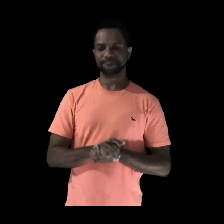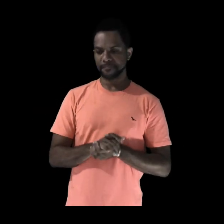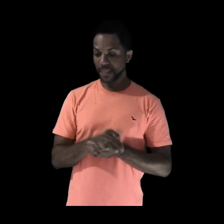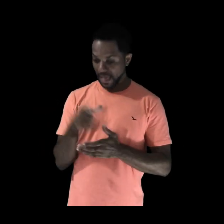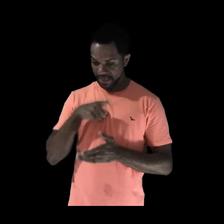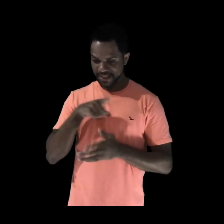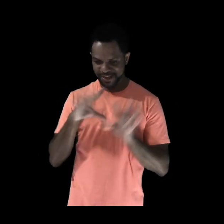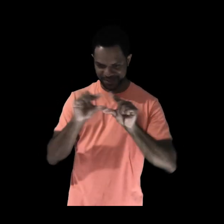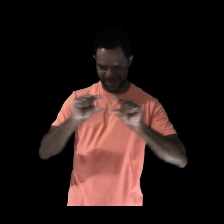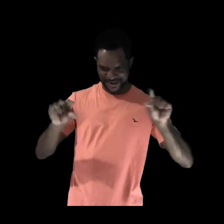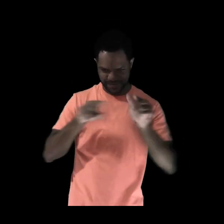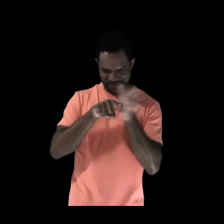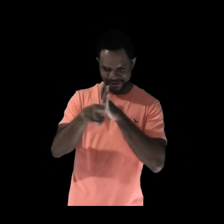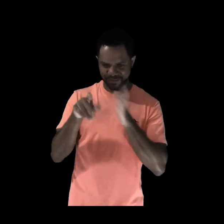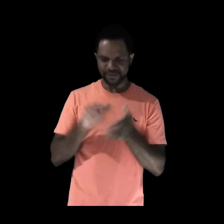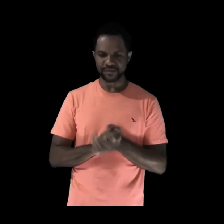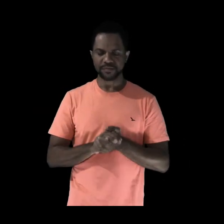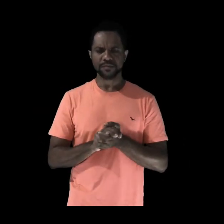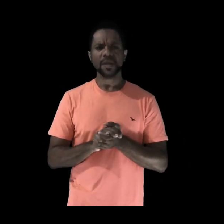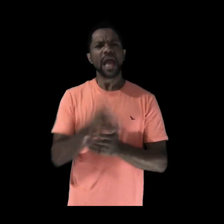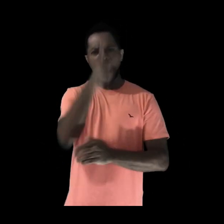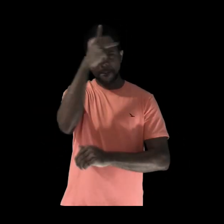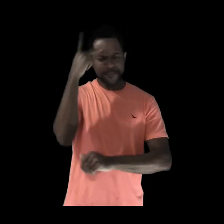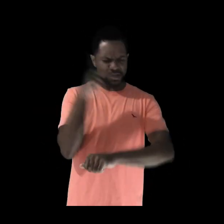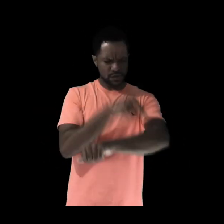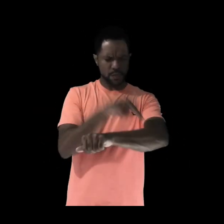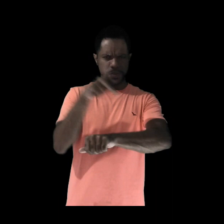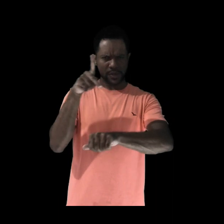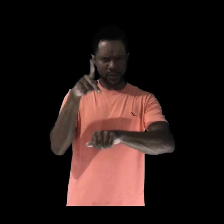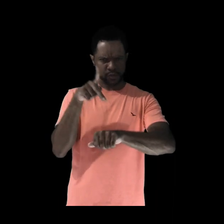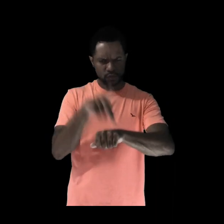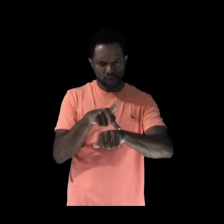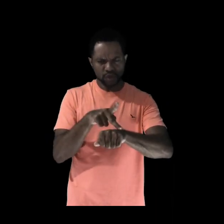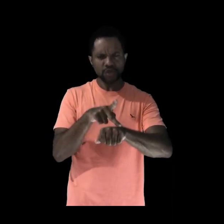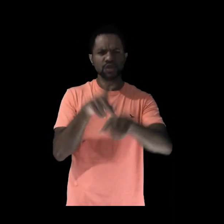Muito bom. Tem uma pergunta aqui embaixo para você. A pessoa com